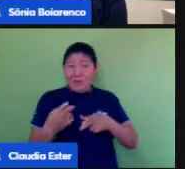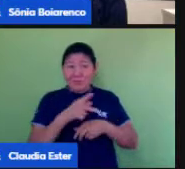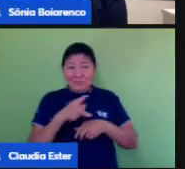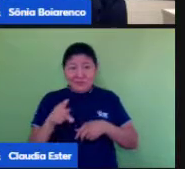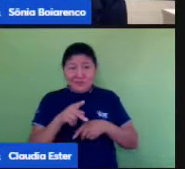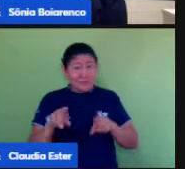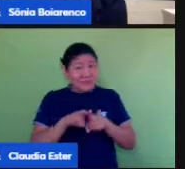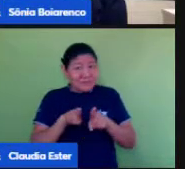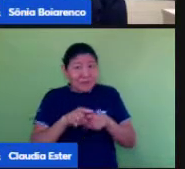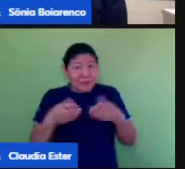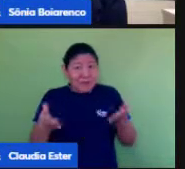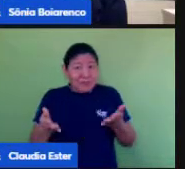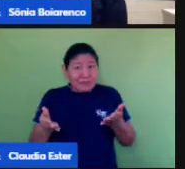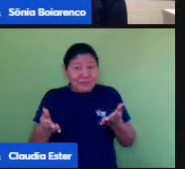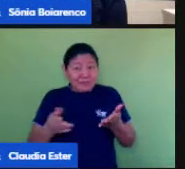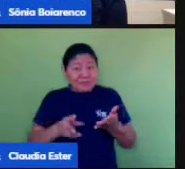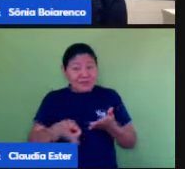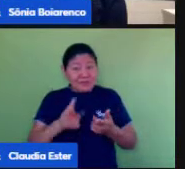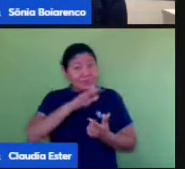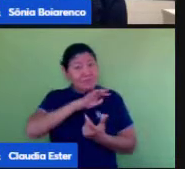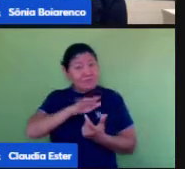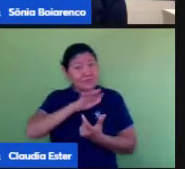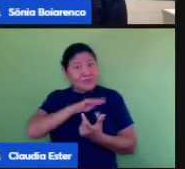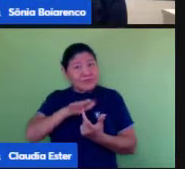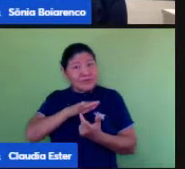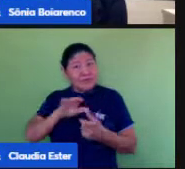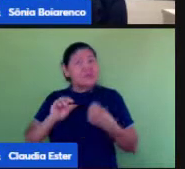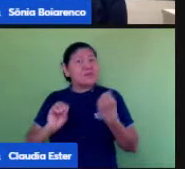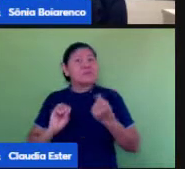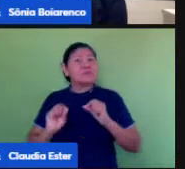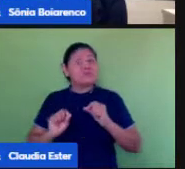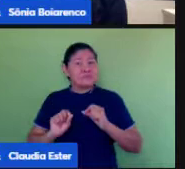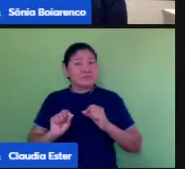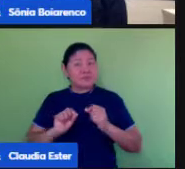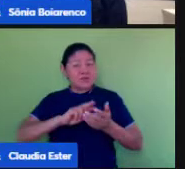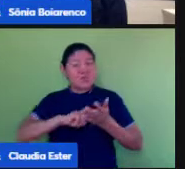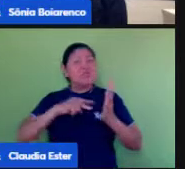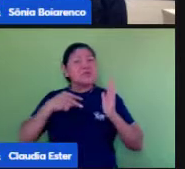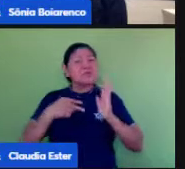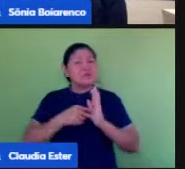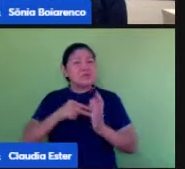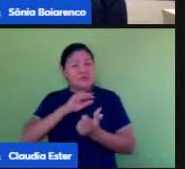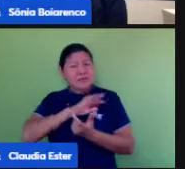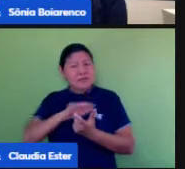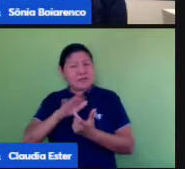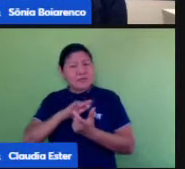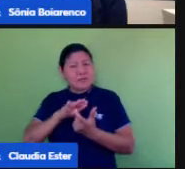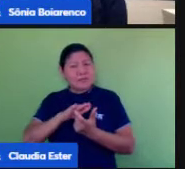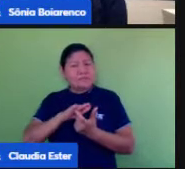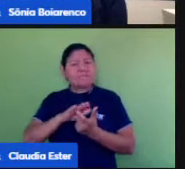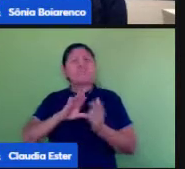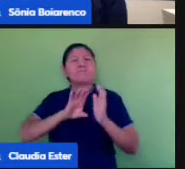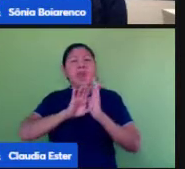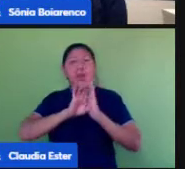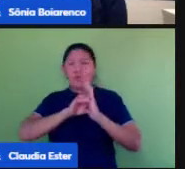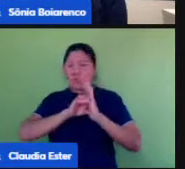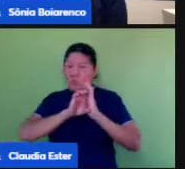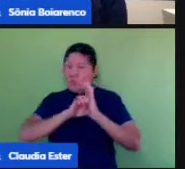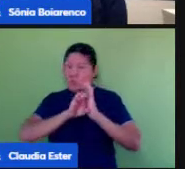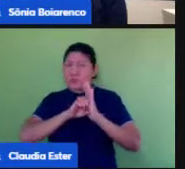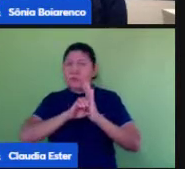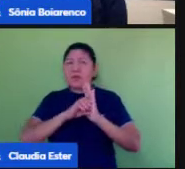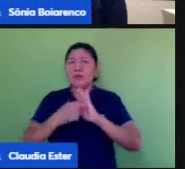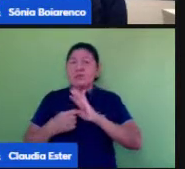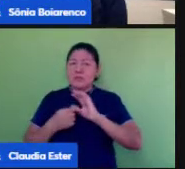letramento. Mas, afinal, o que é o letramento, então? É um conceito criado para